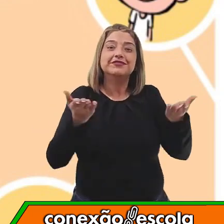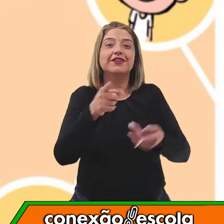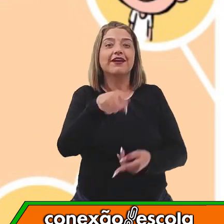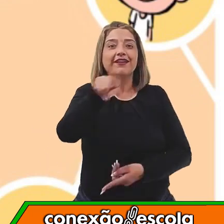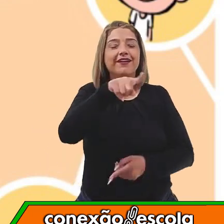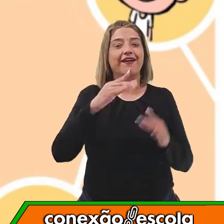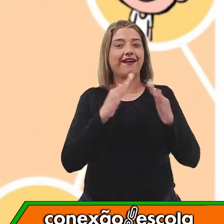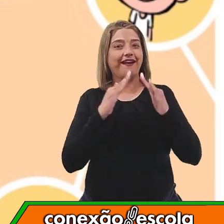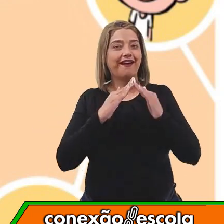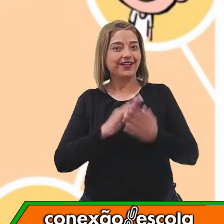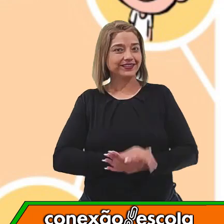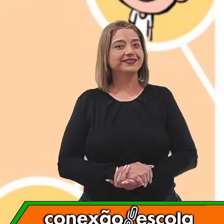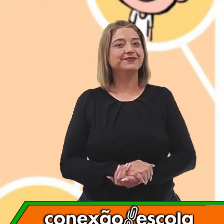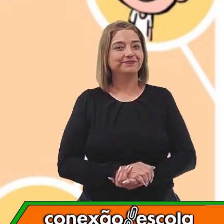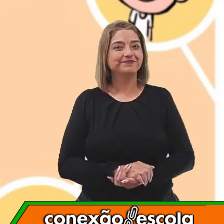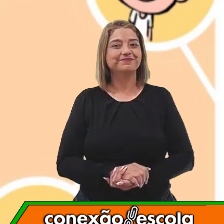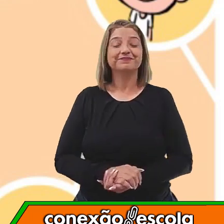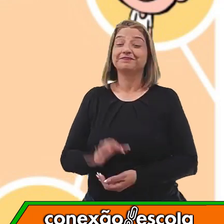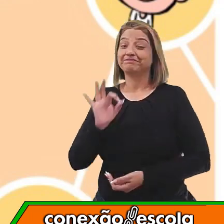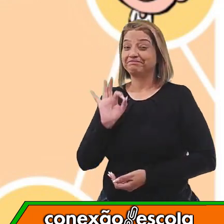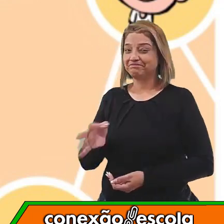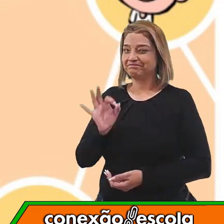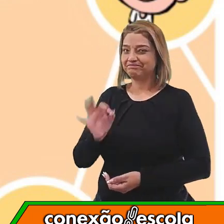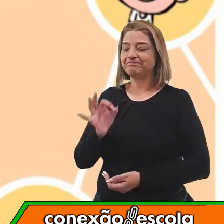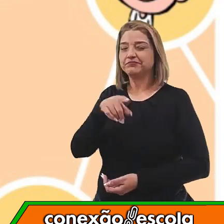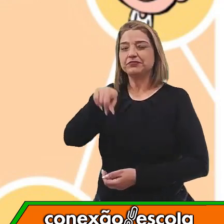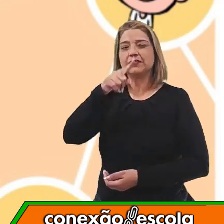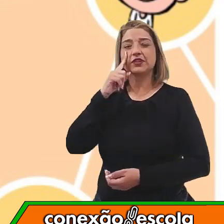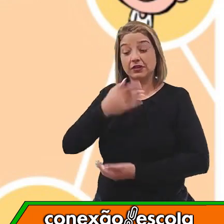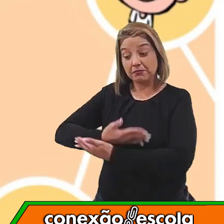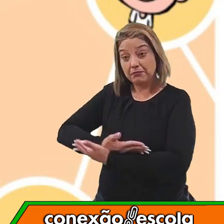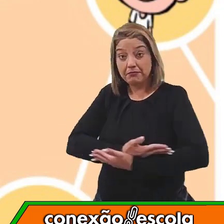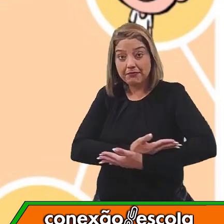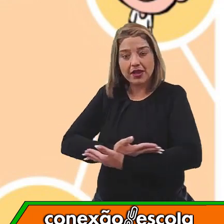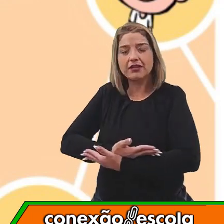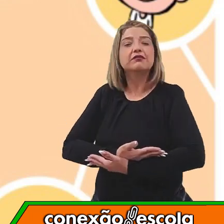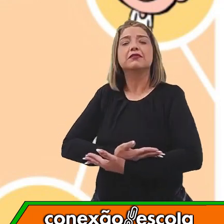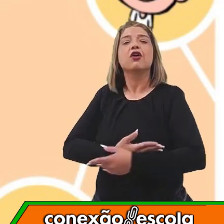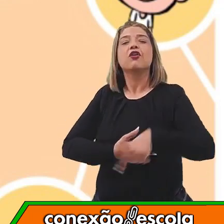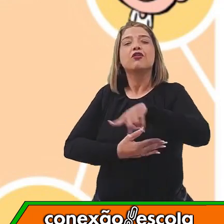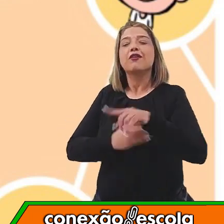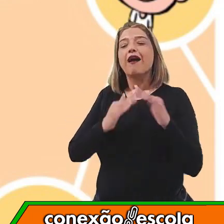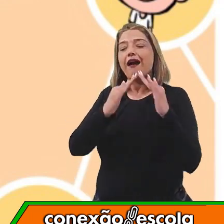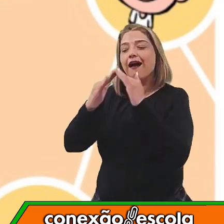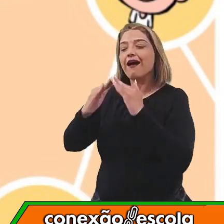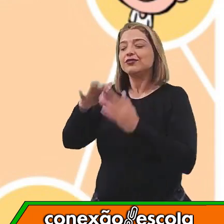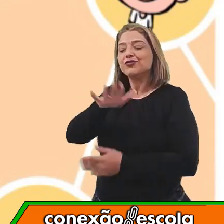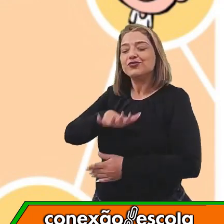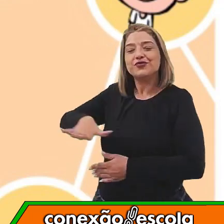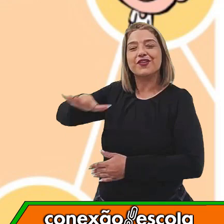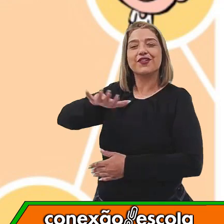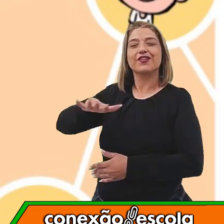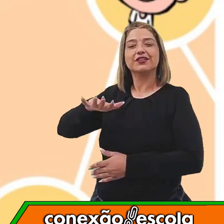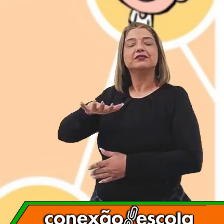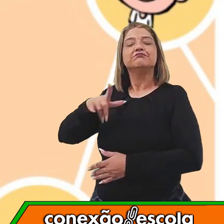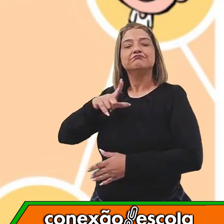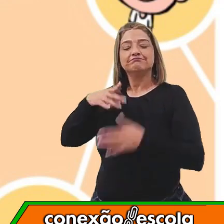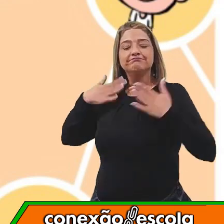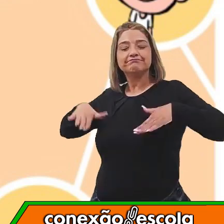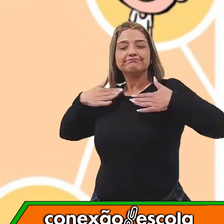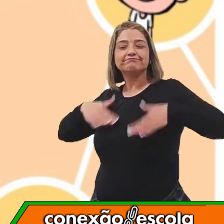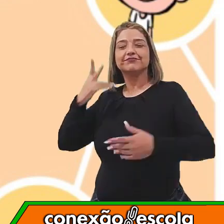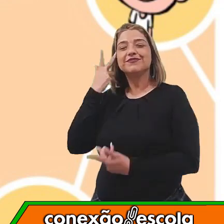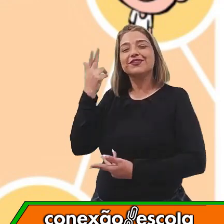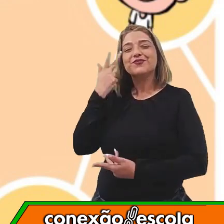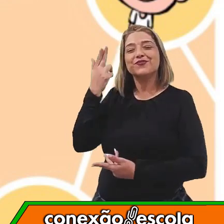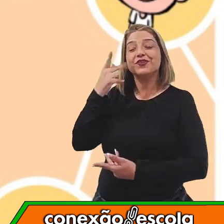em casa, com as crianças? Ah, com certeza. Gente, com os bebês, procure um lugar aconchegante, tranquilo e que vocês possam